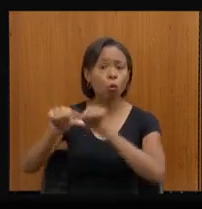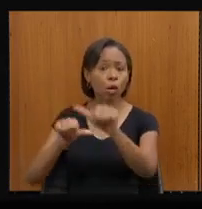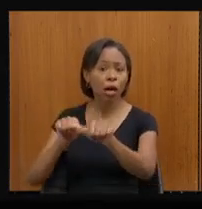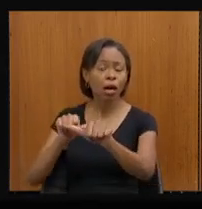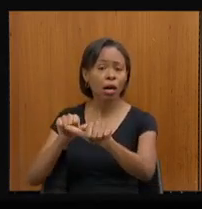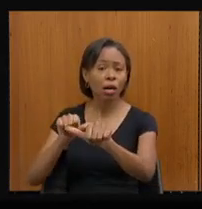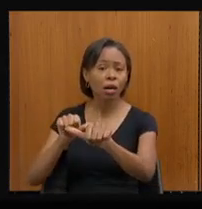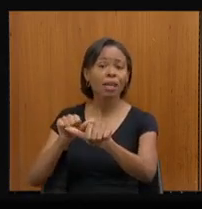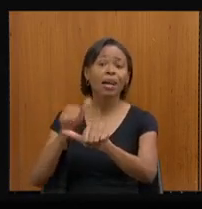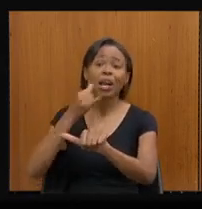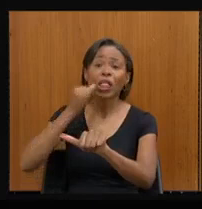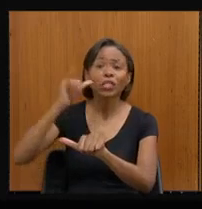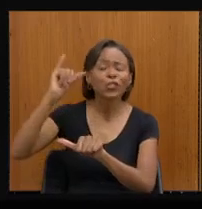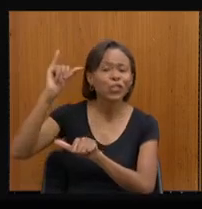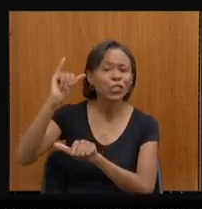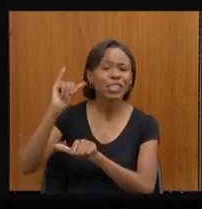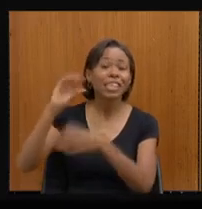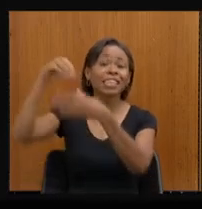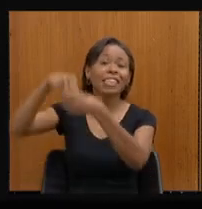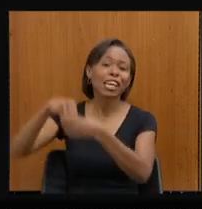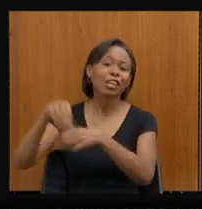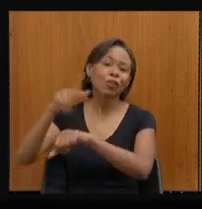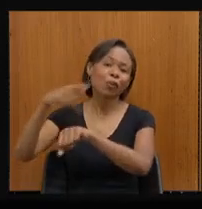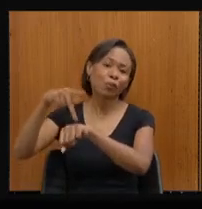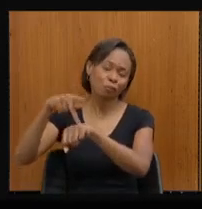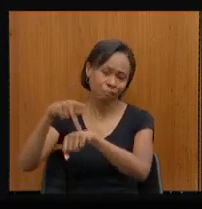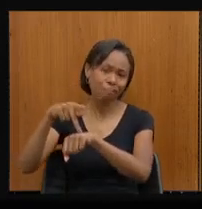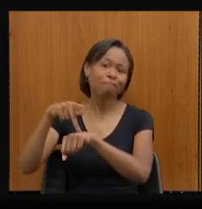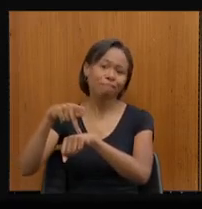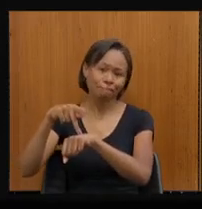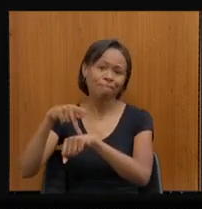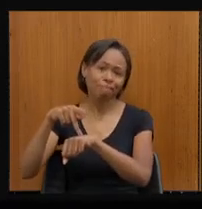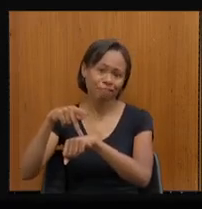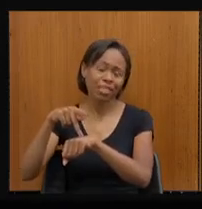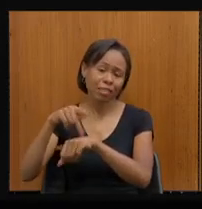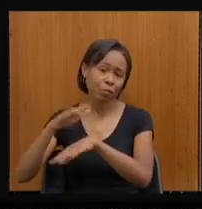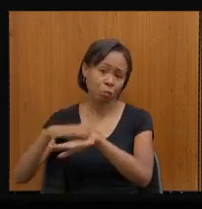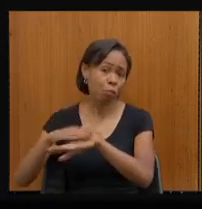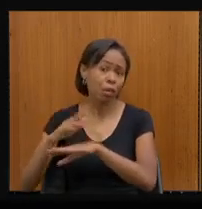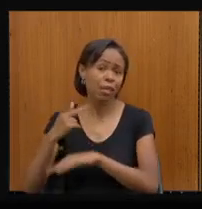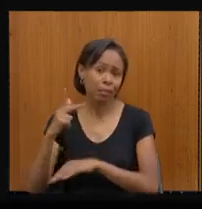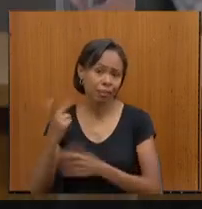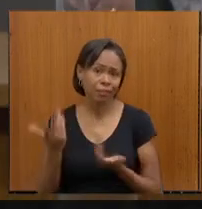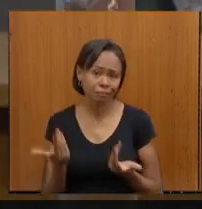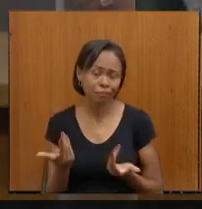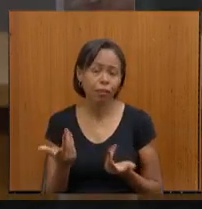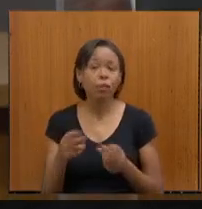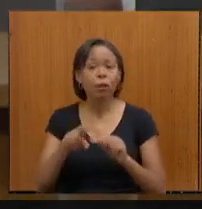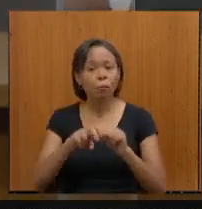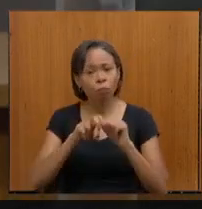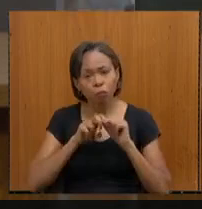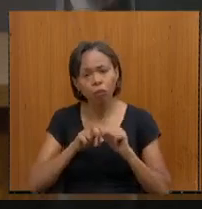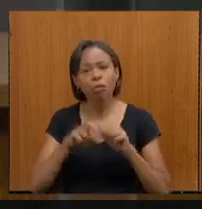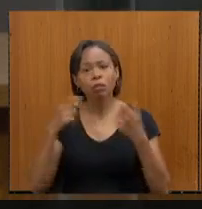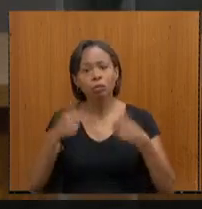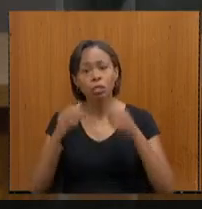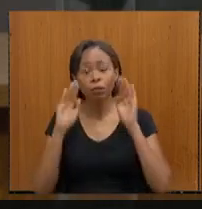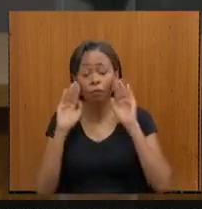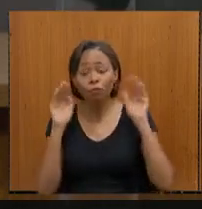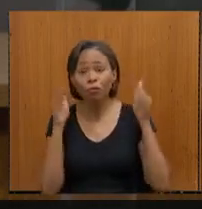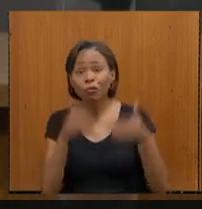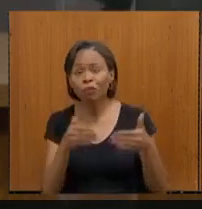transformação energética interna aqui no próprio país então para isso a gente precisa olhar